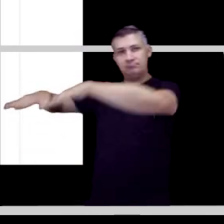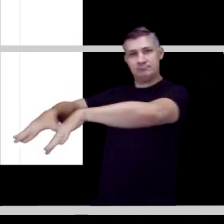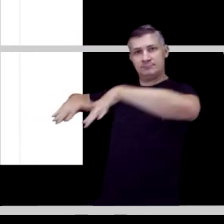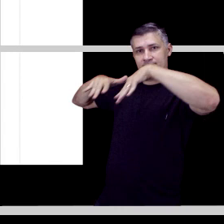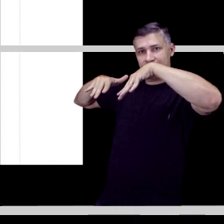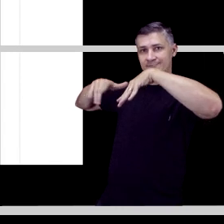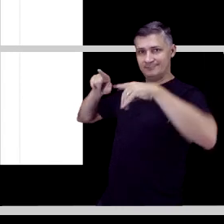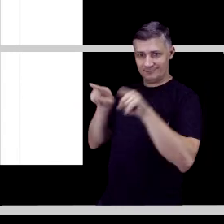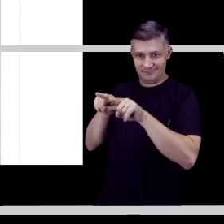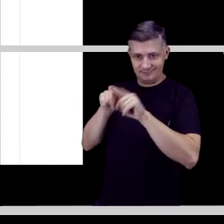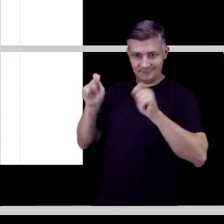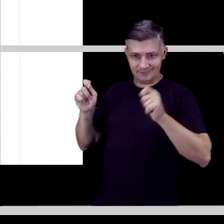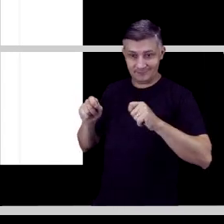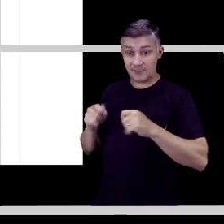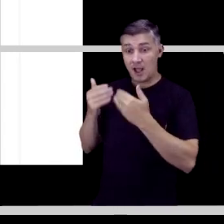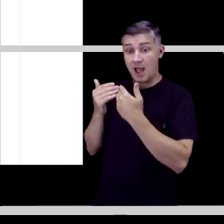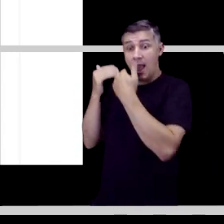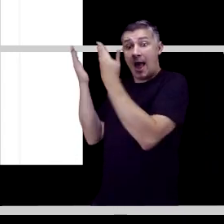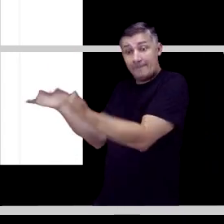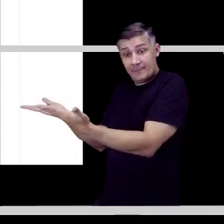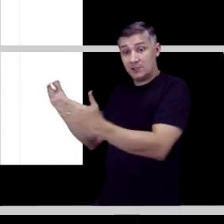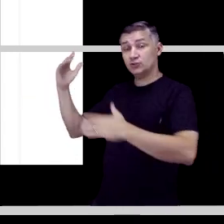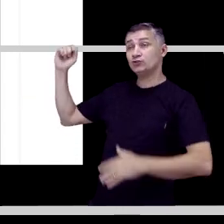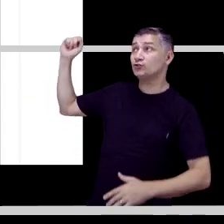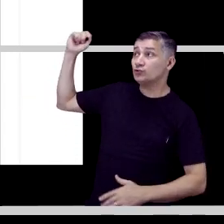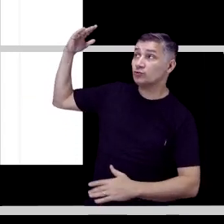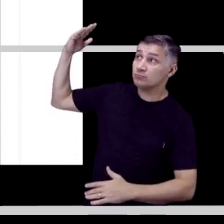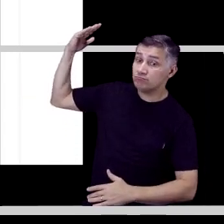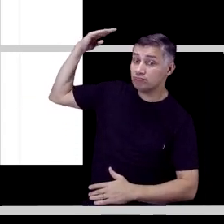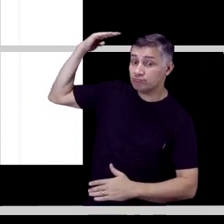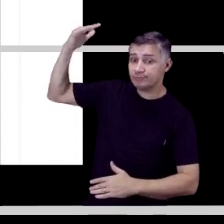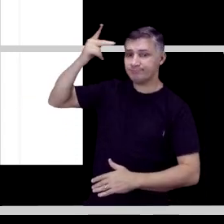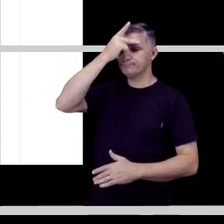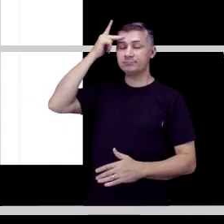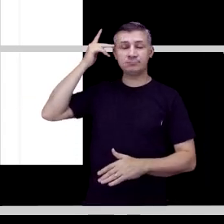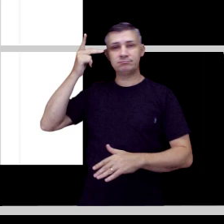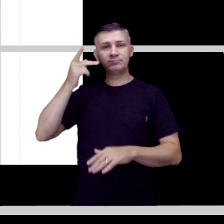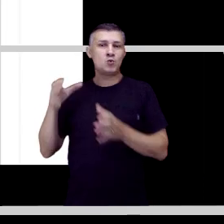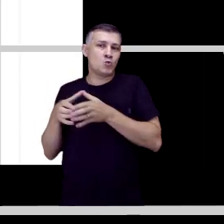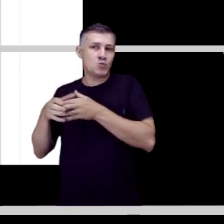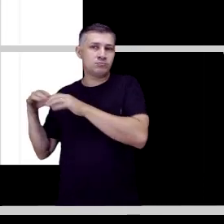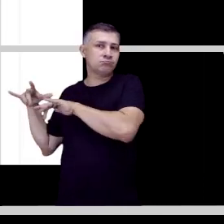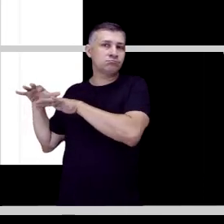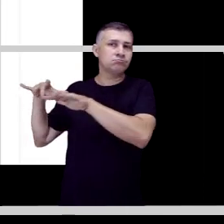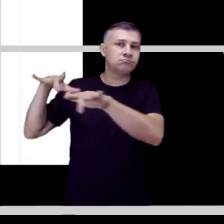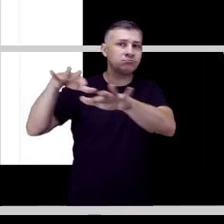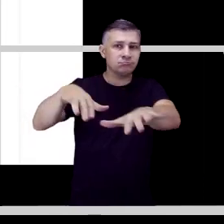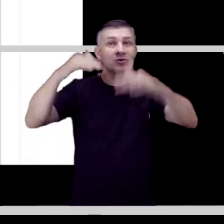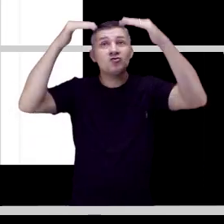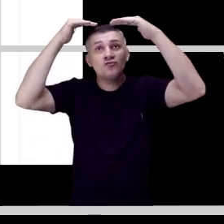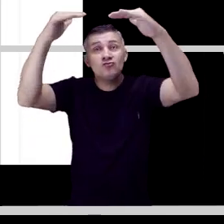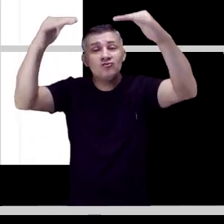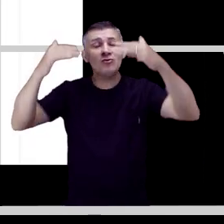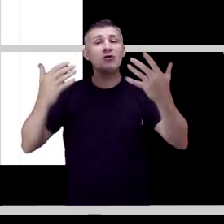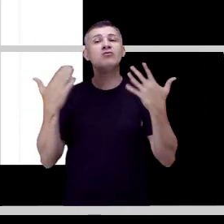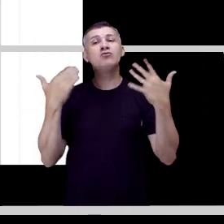relevo, e que se abre para essa grande sombra que recebe os visitantes, né? Os grupos, a ideia era que os